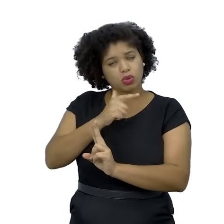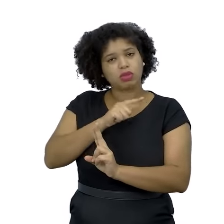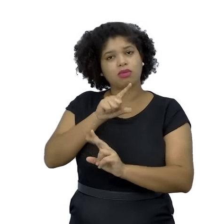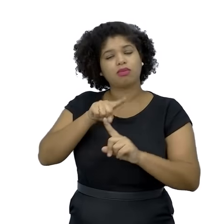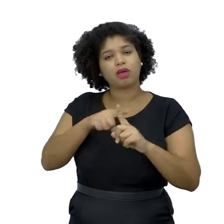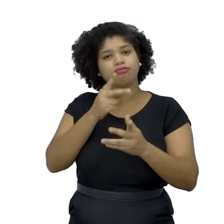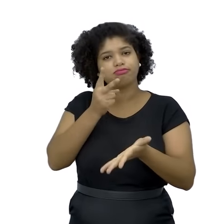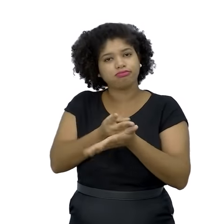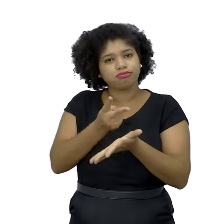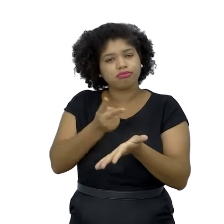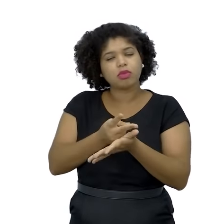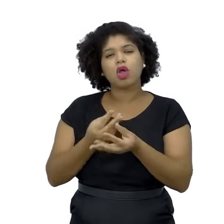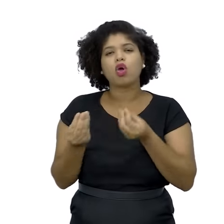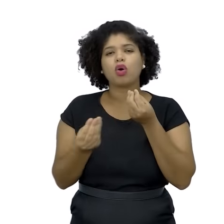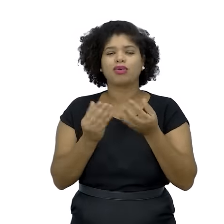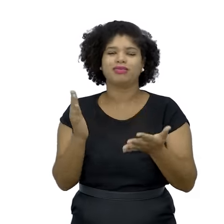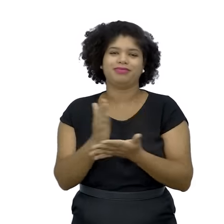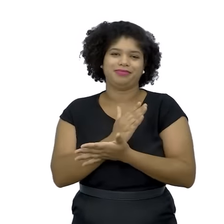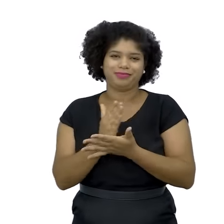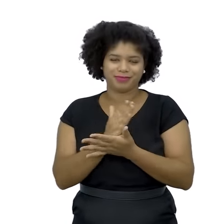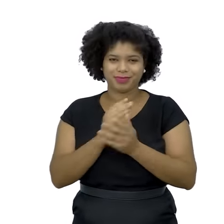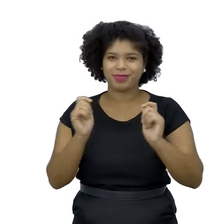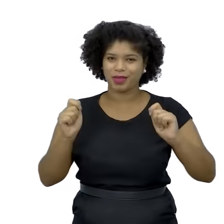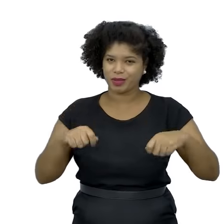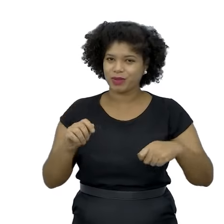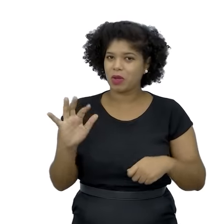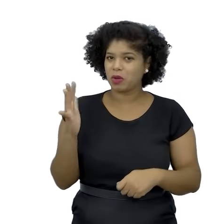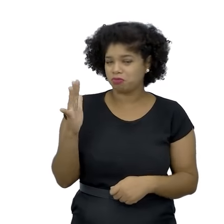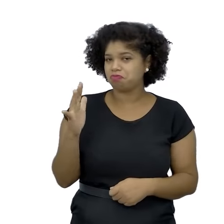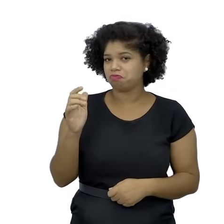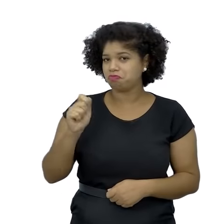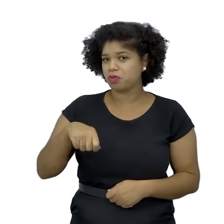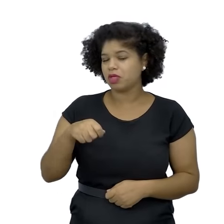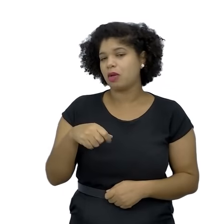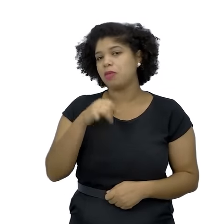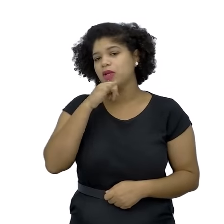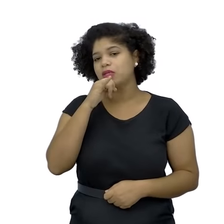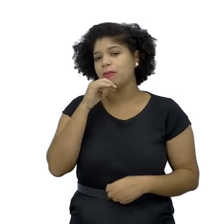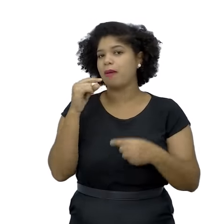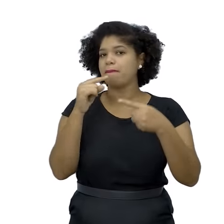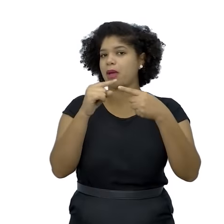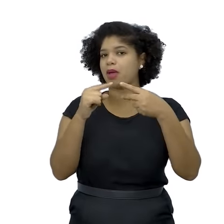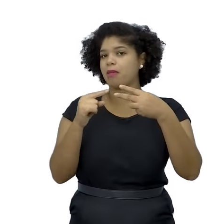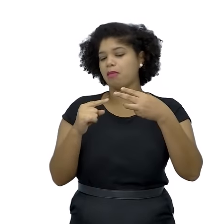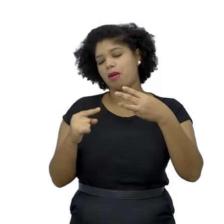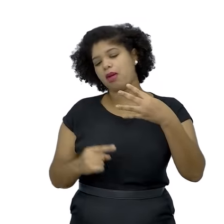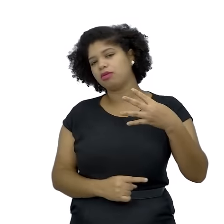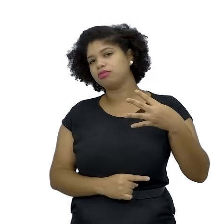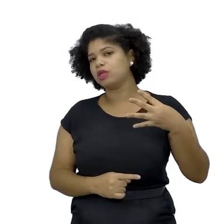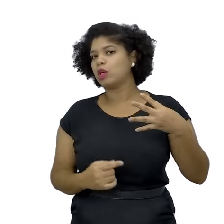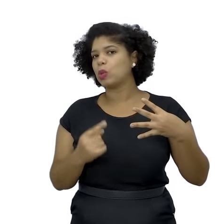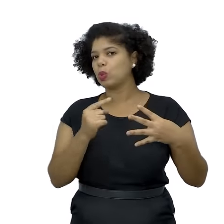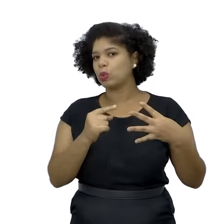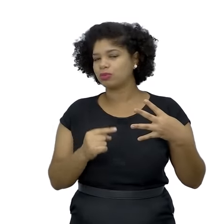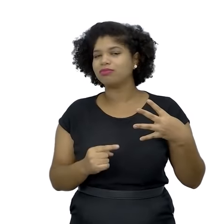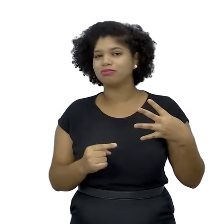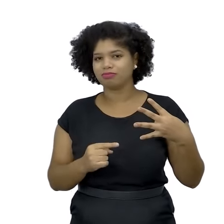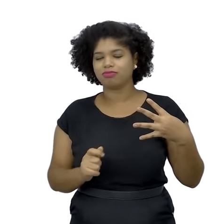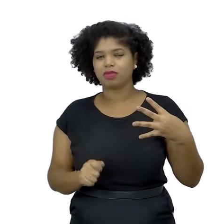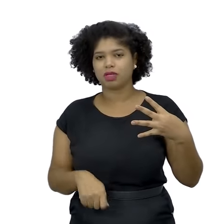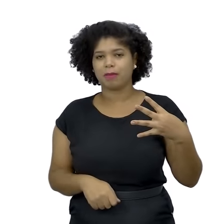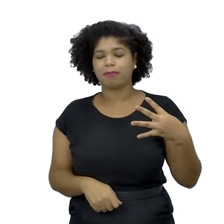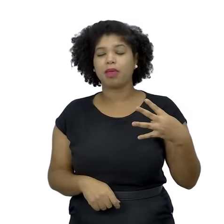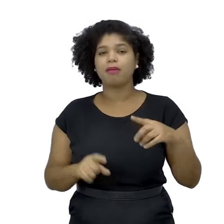constante através de situações, né, no caso aqui de decomposição ou de distribuição. O que